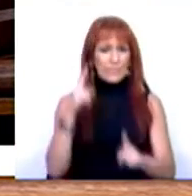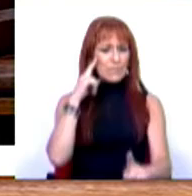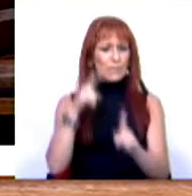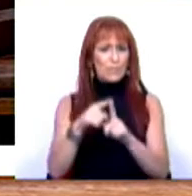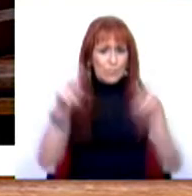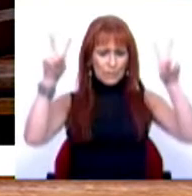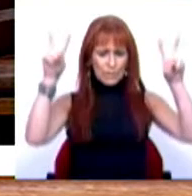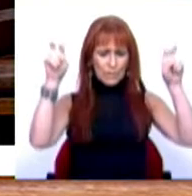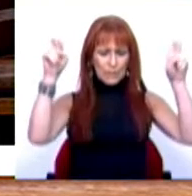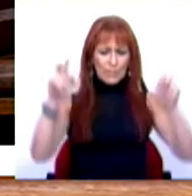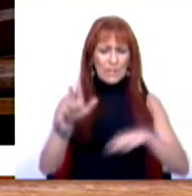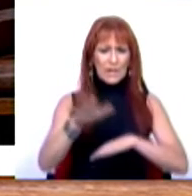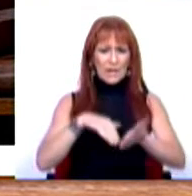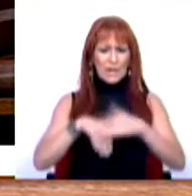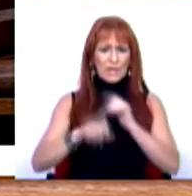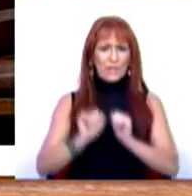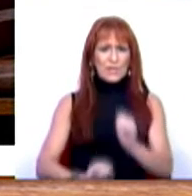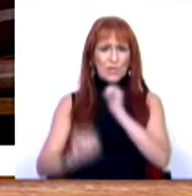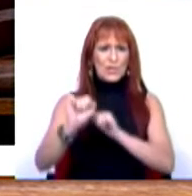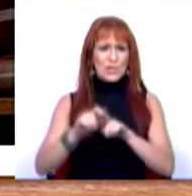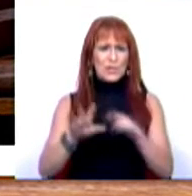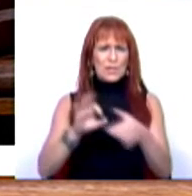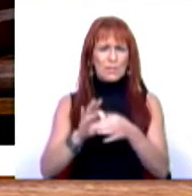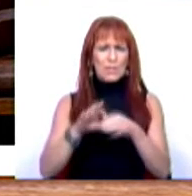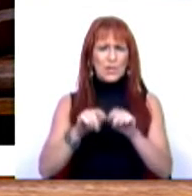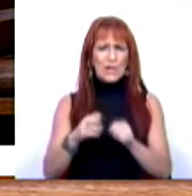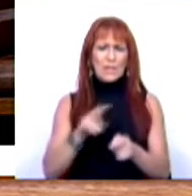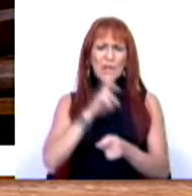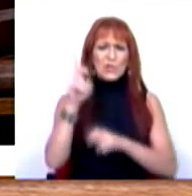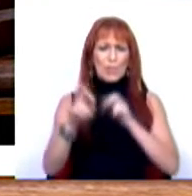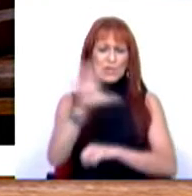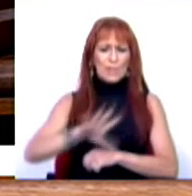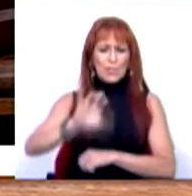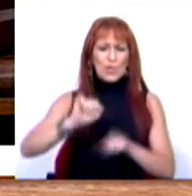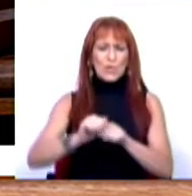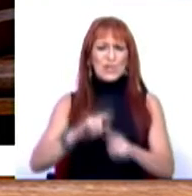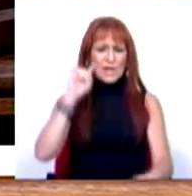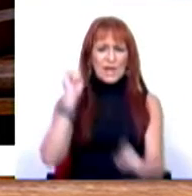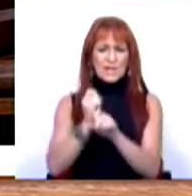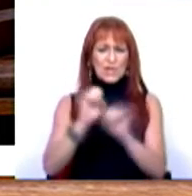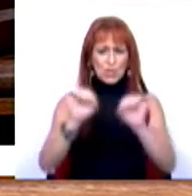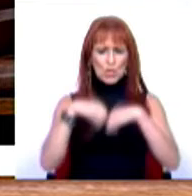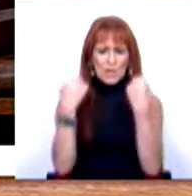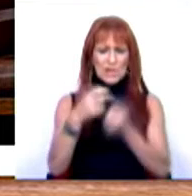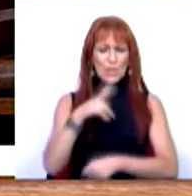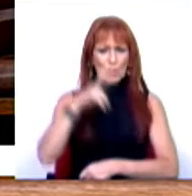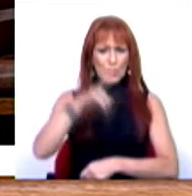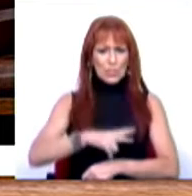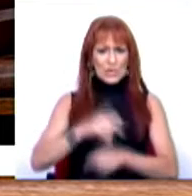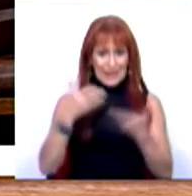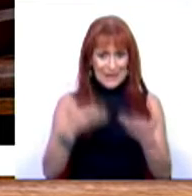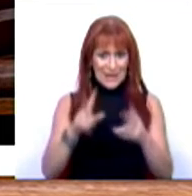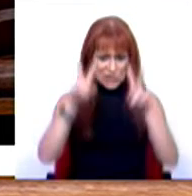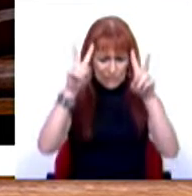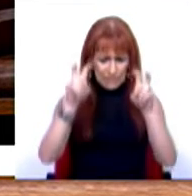e cito, a realizar a necessária adequação dos meios de resposta nacional às exigências da sociedade portuguesa